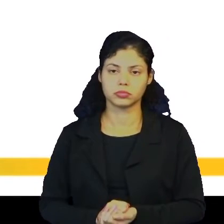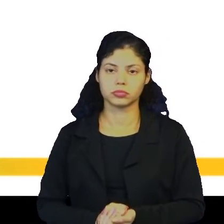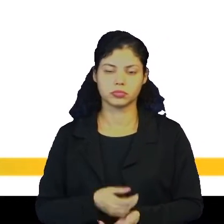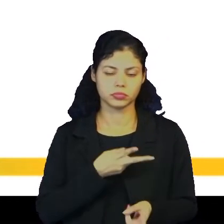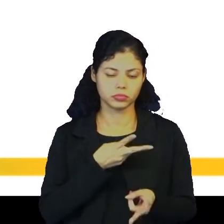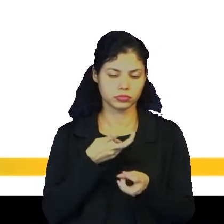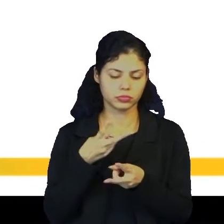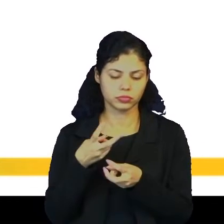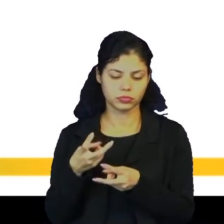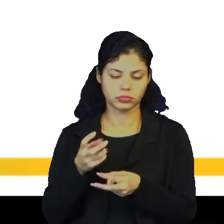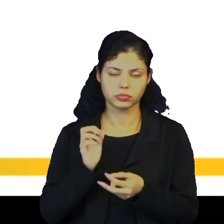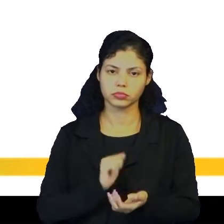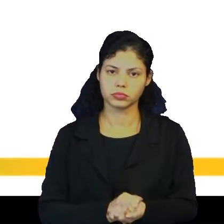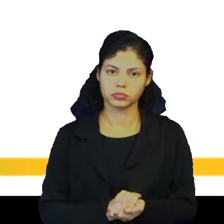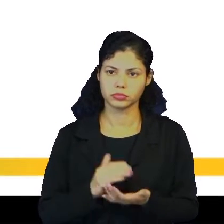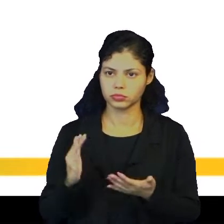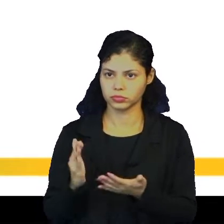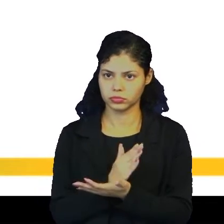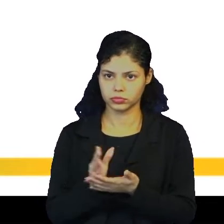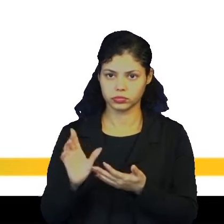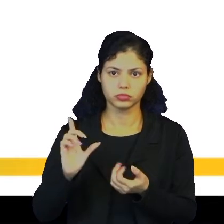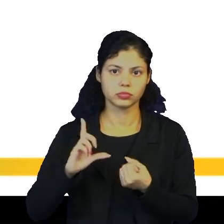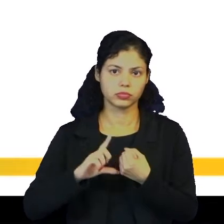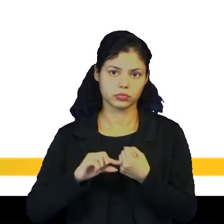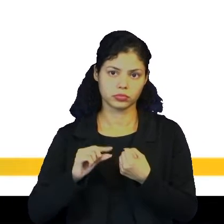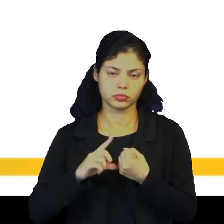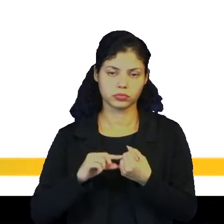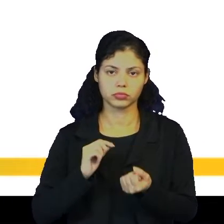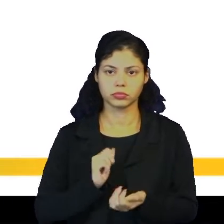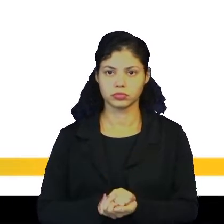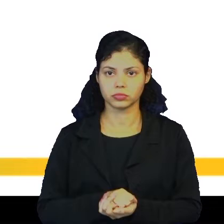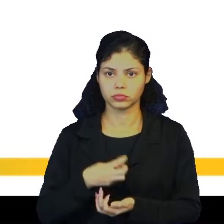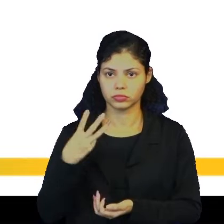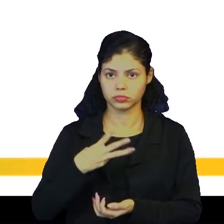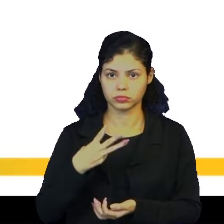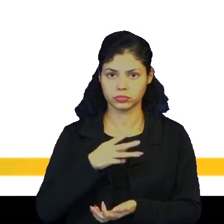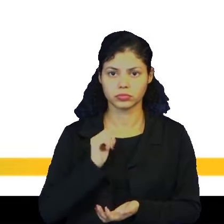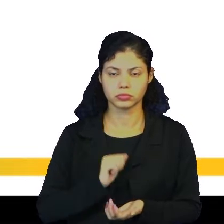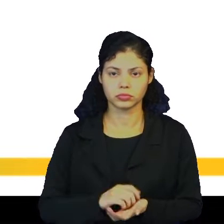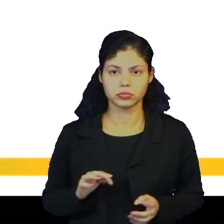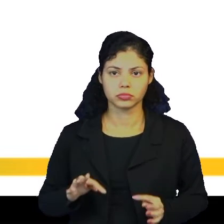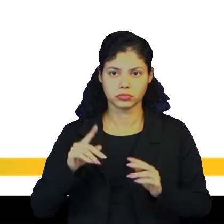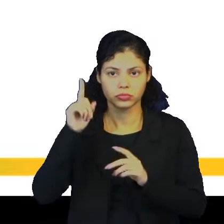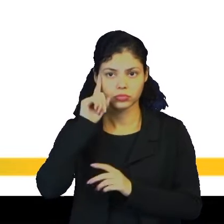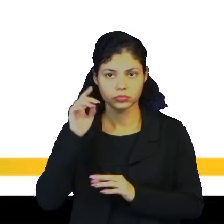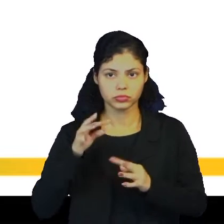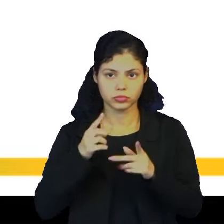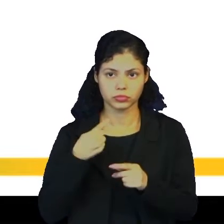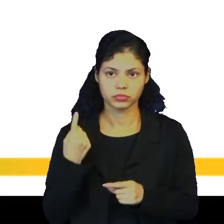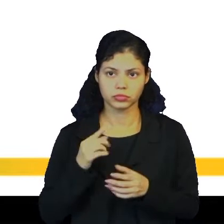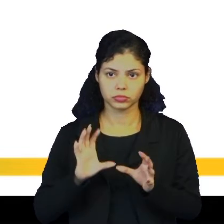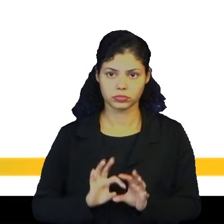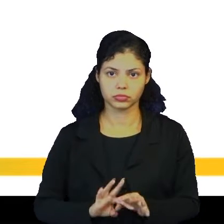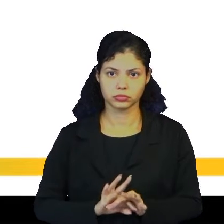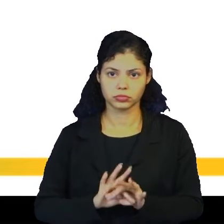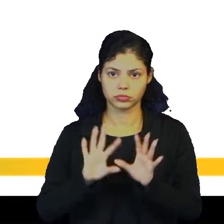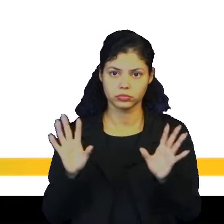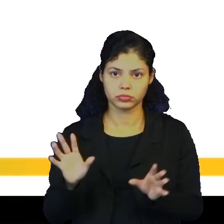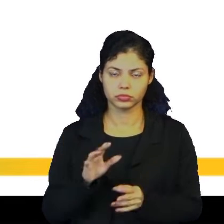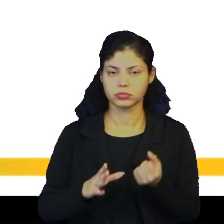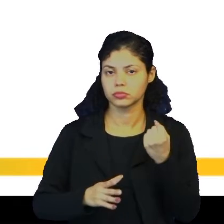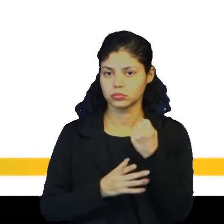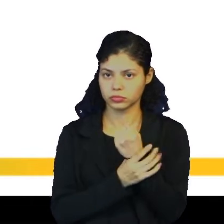Vamos observar aí um pouco de alguns artigos. A gente tem lá no 3, todo indivíduo tem direito à vida, à liberdade e